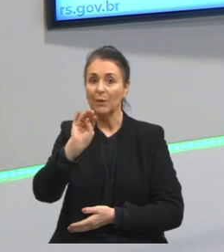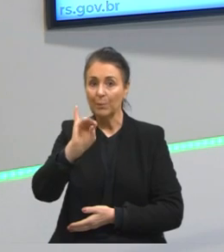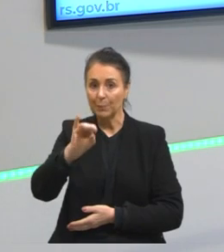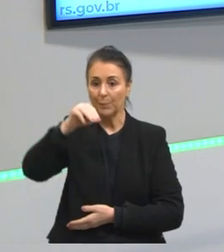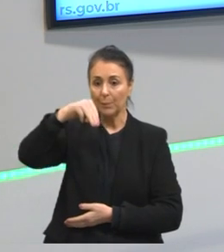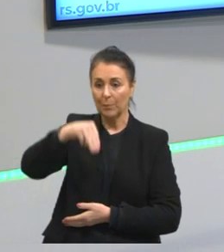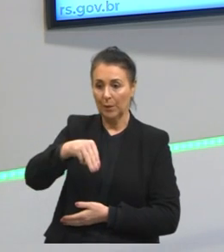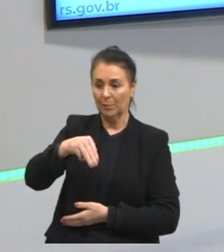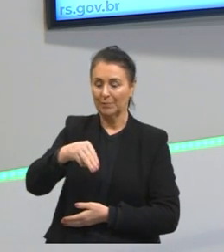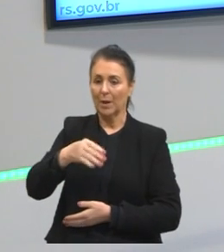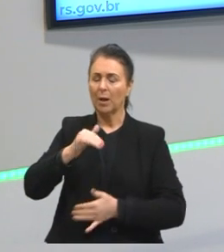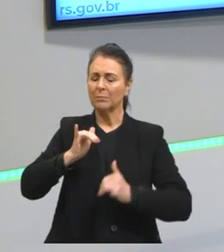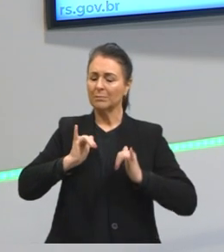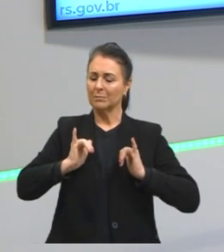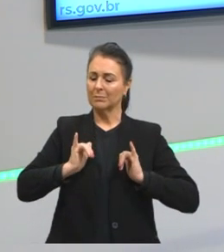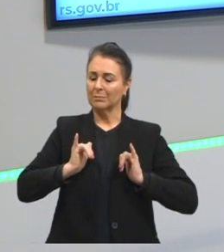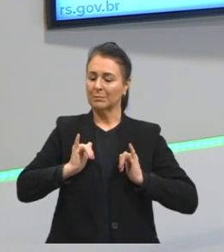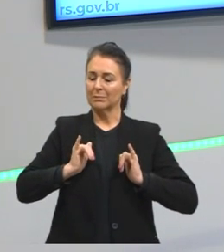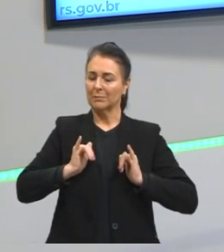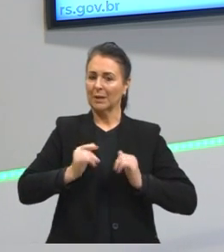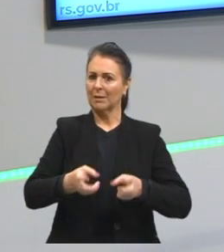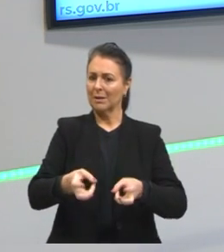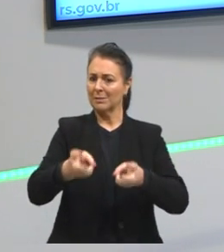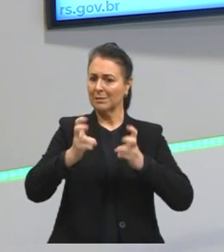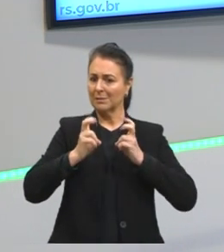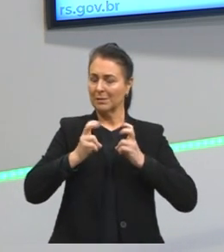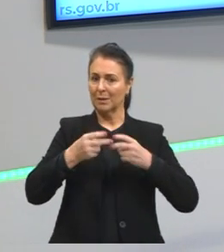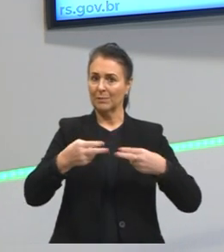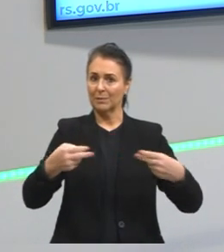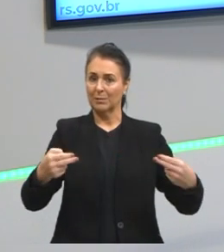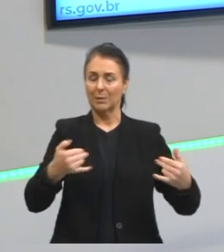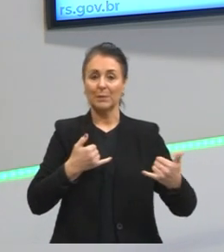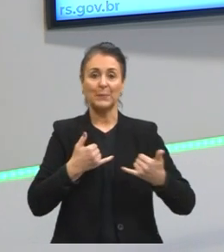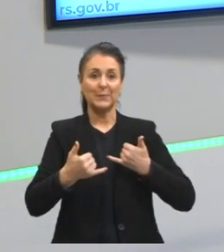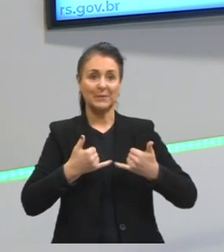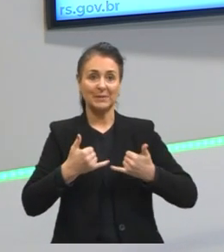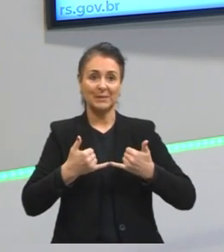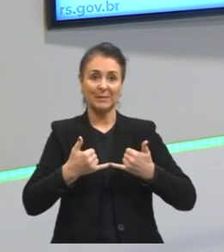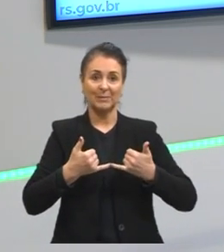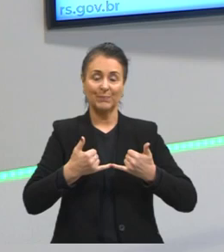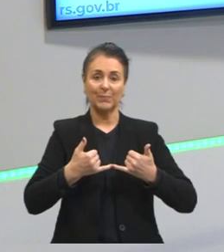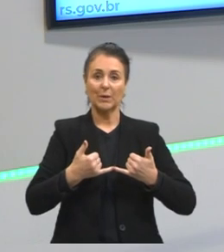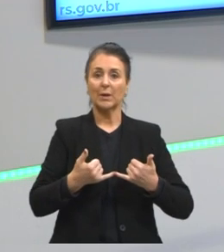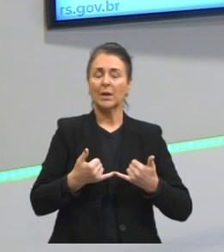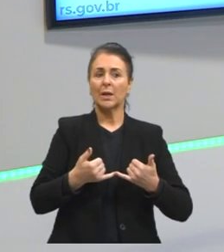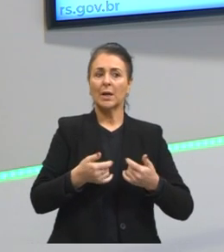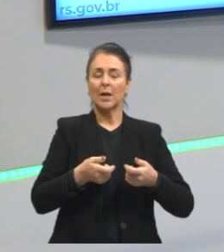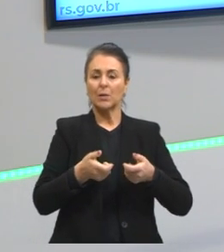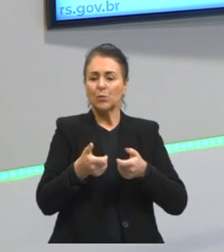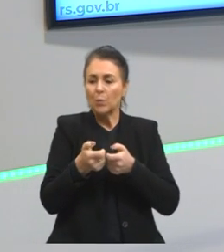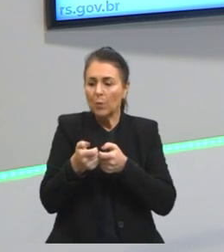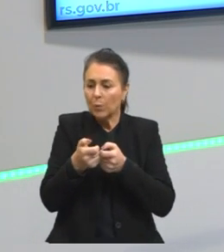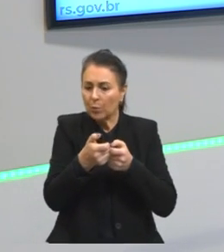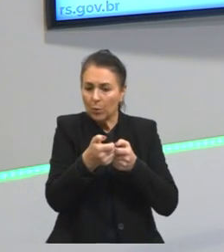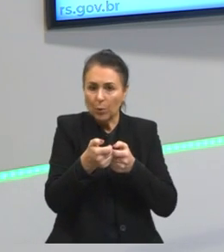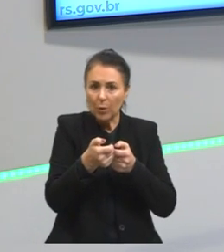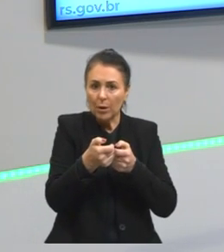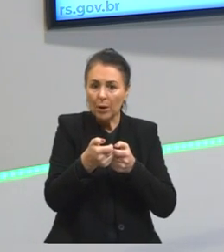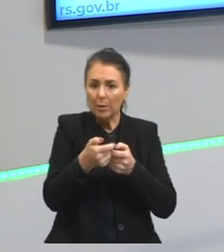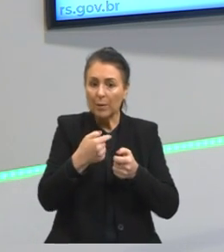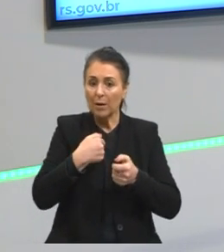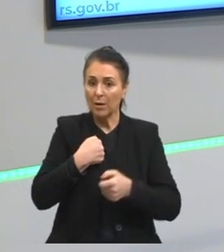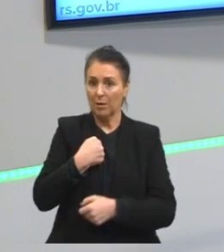de receber as coisas. Então, por exemplo, este controle é para eu